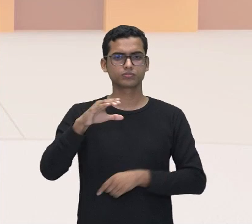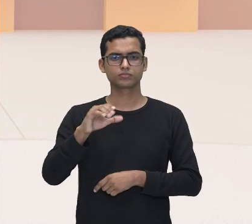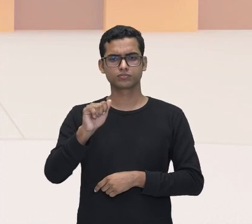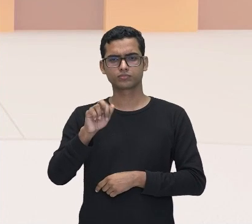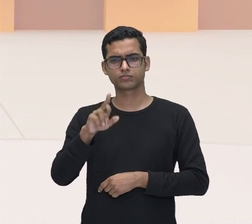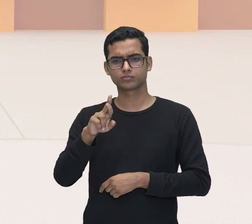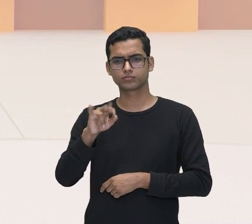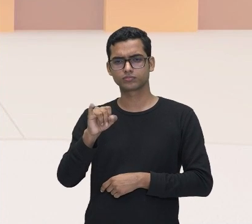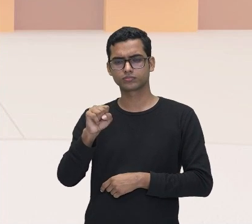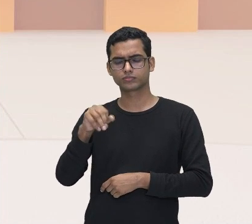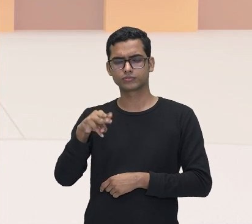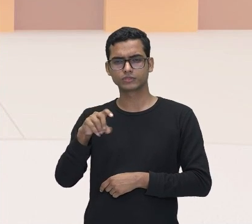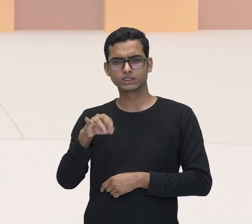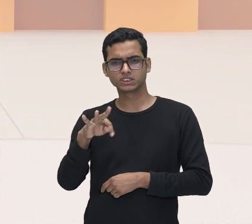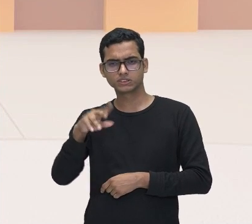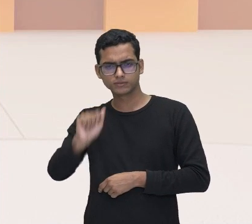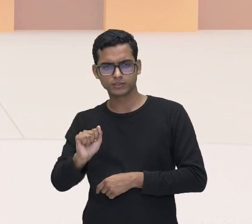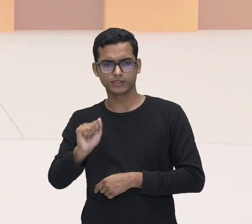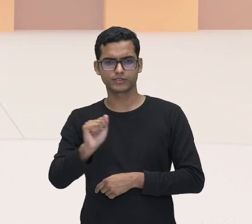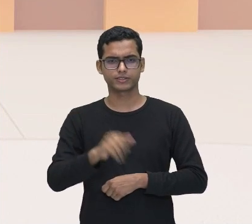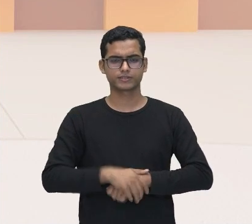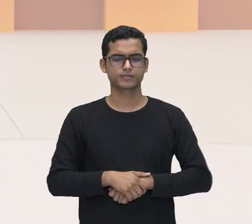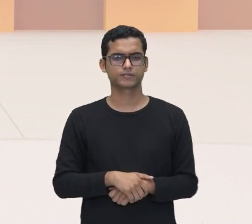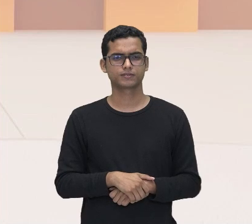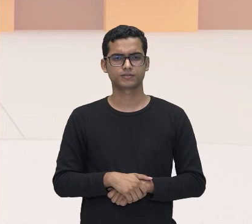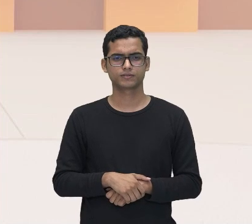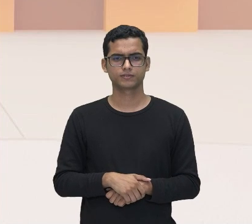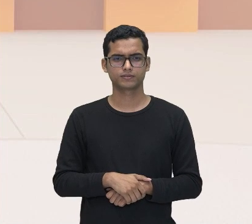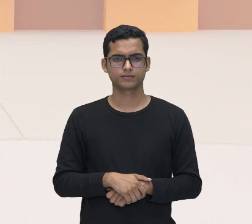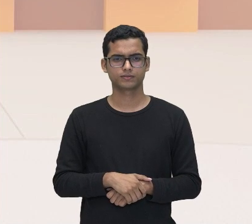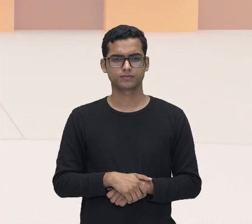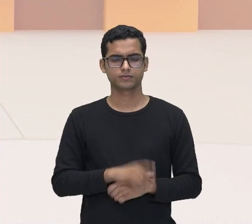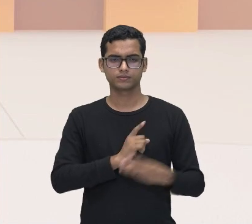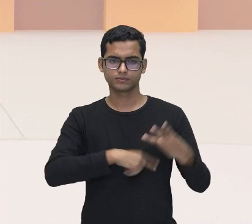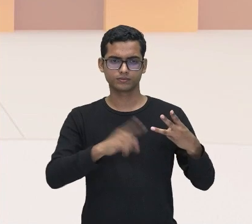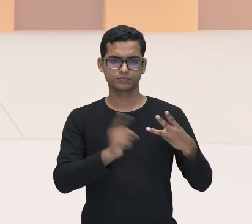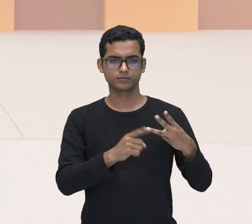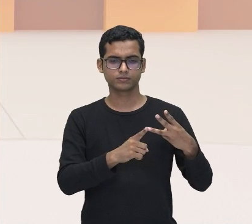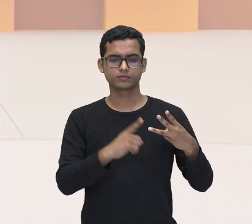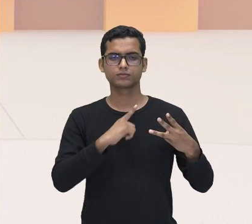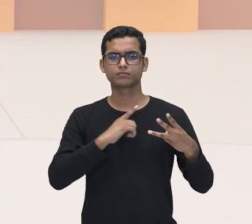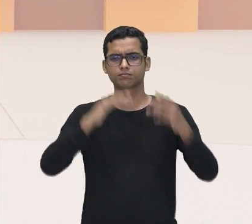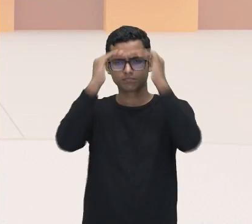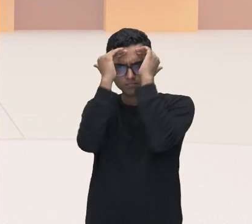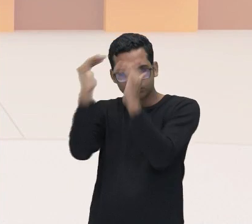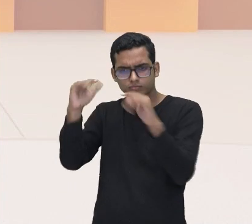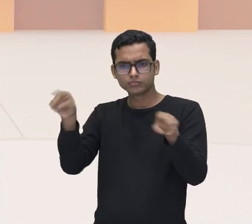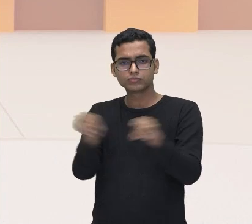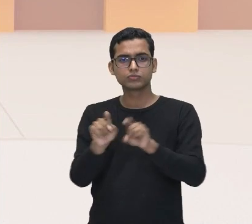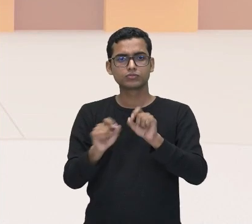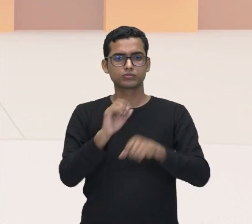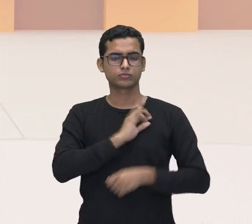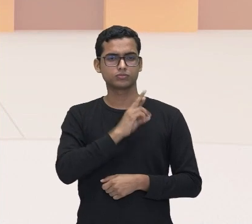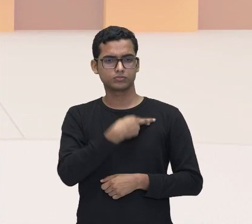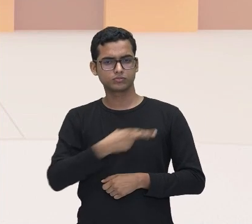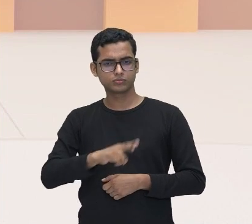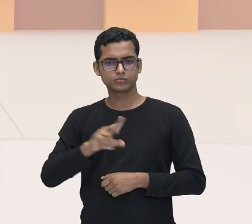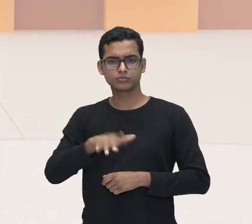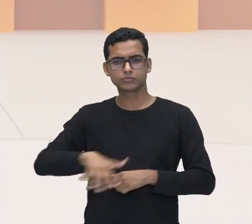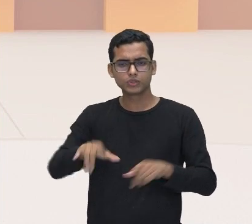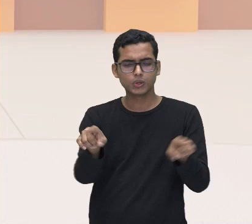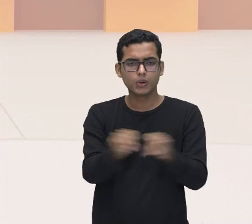né? Nessa forma de dominação, a obediência se sustenta pela crença dos